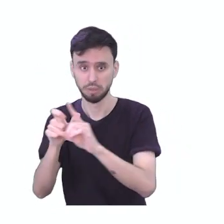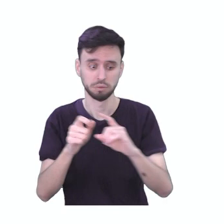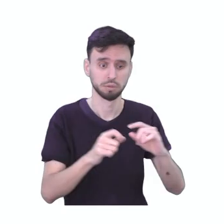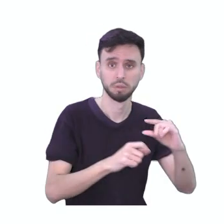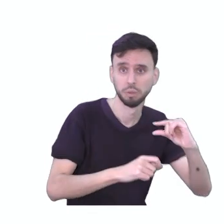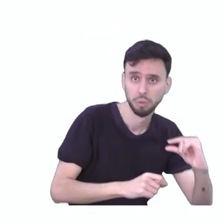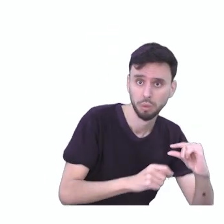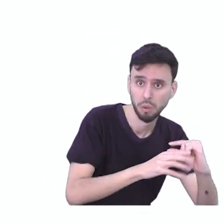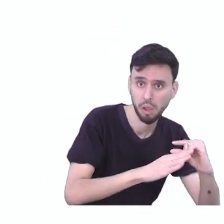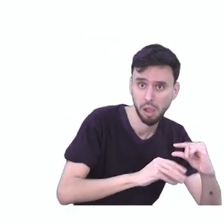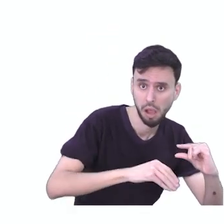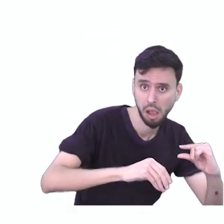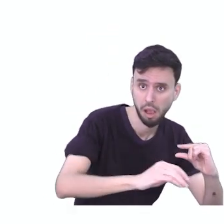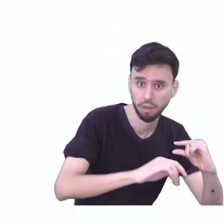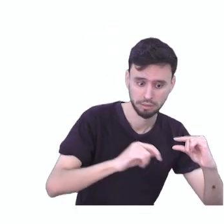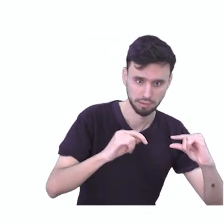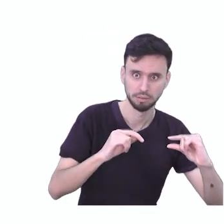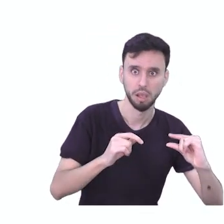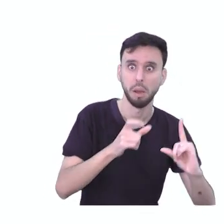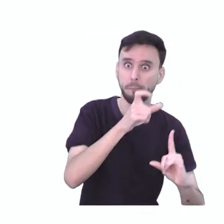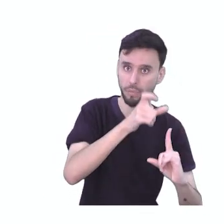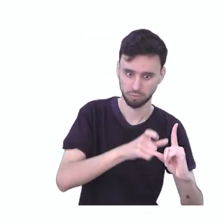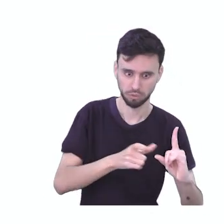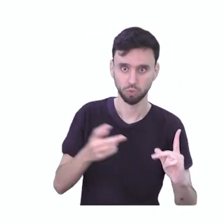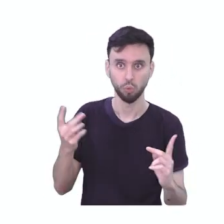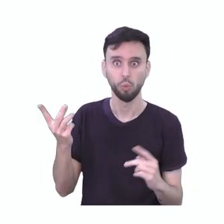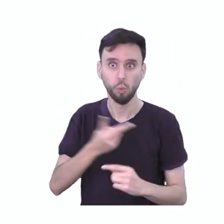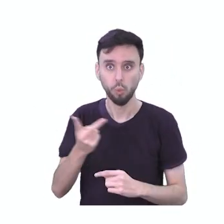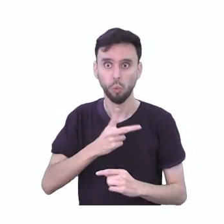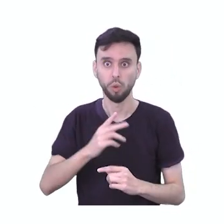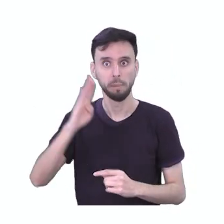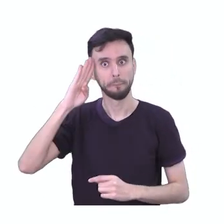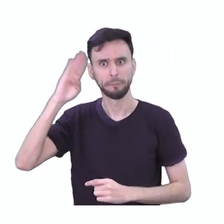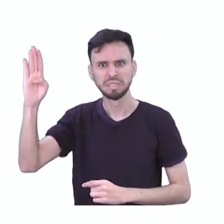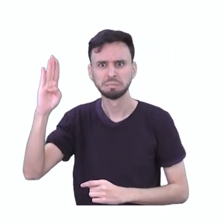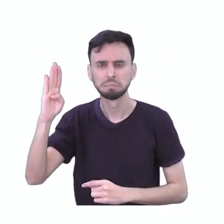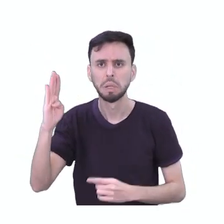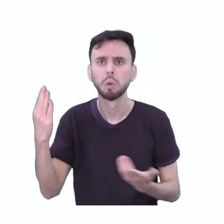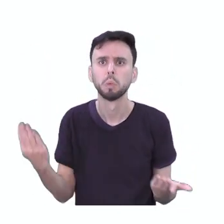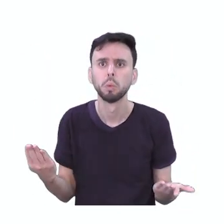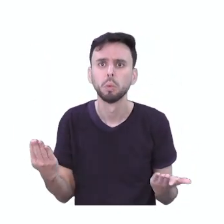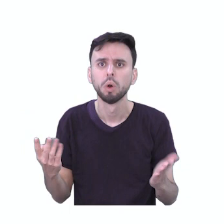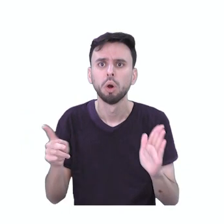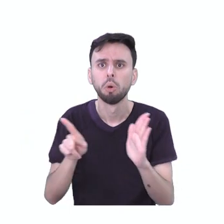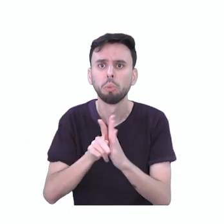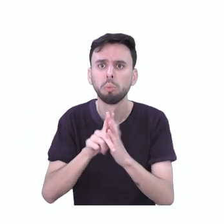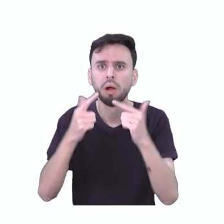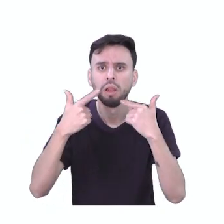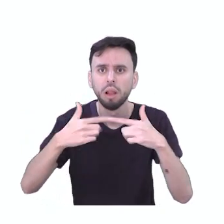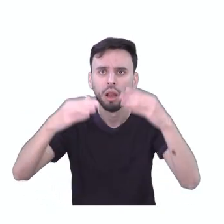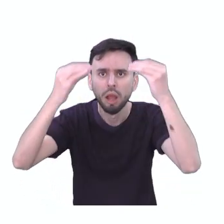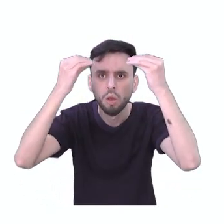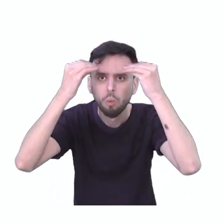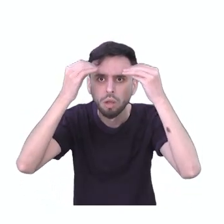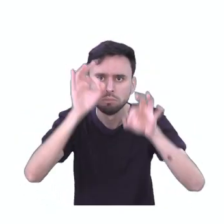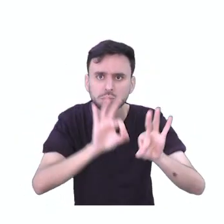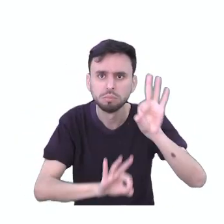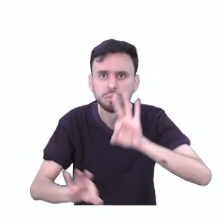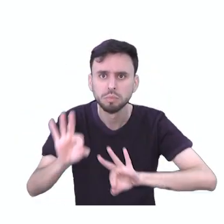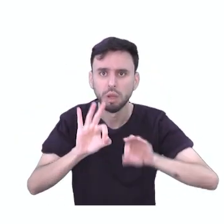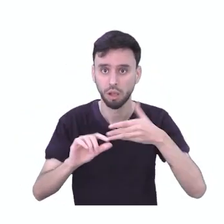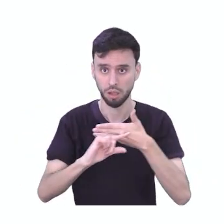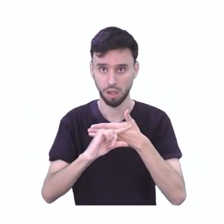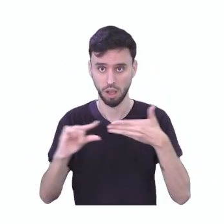os personagens que estão em evidência, certo? E o uso estético da linguagem, o que quer dizer isso? É o uso com que